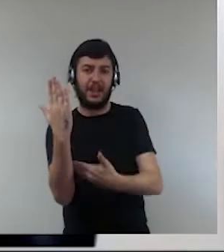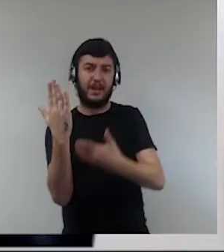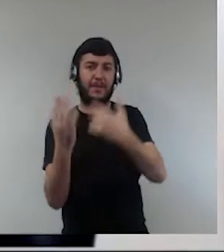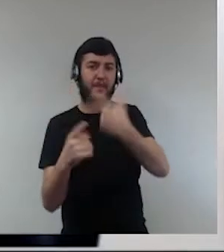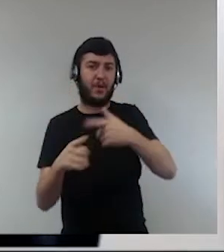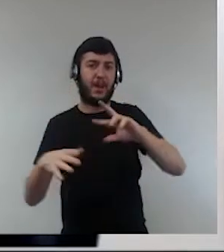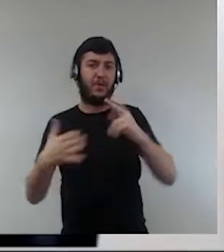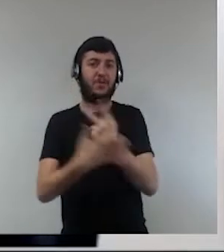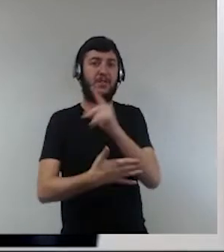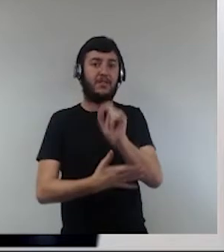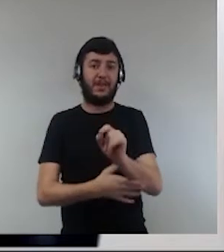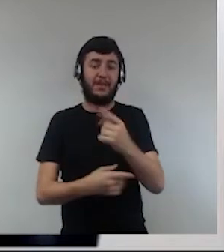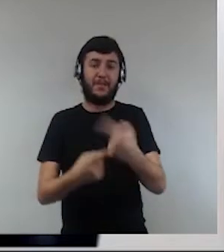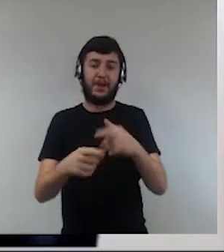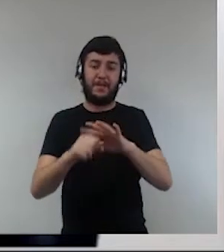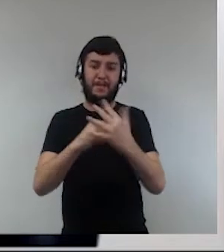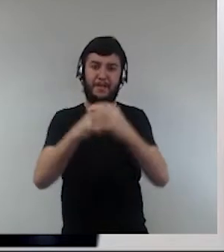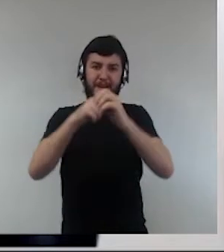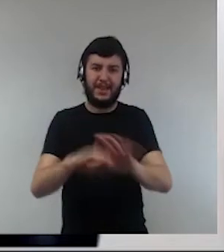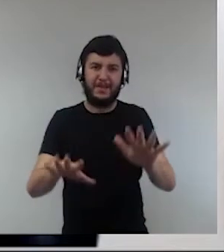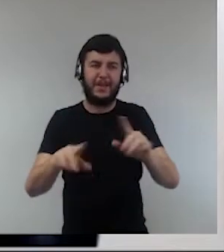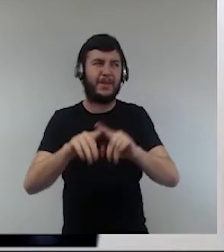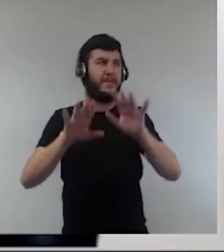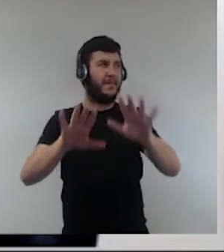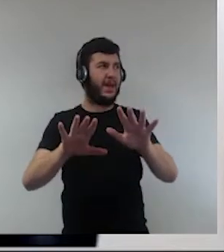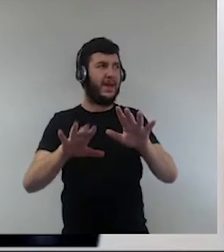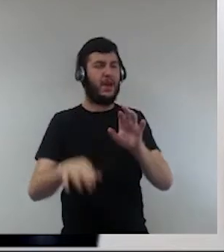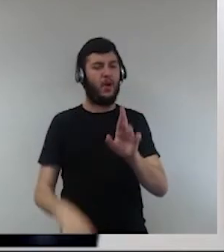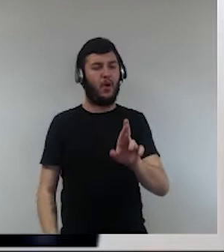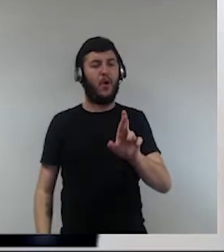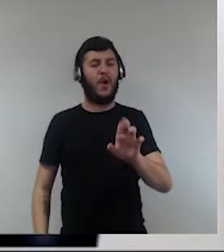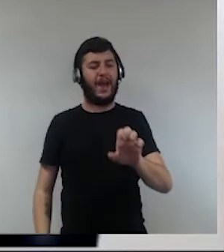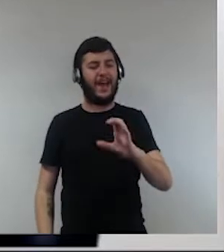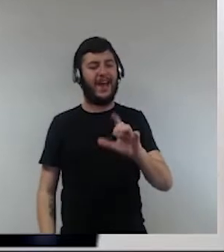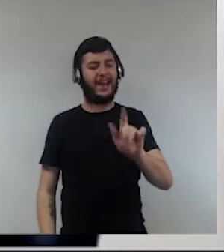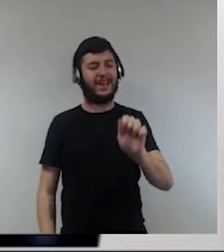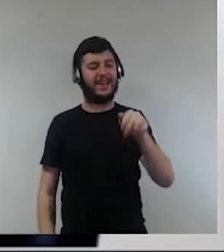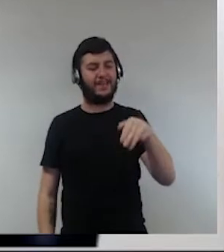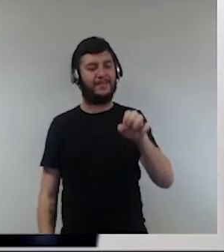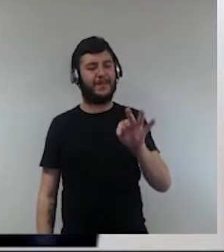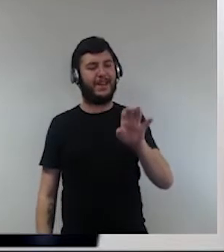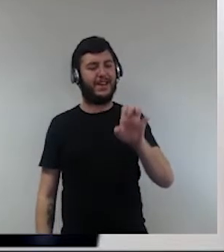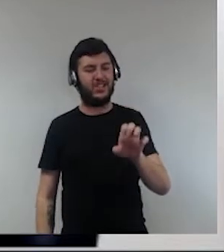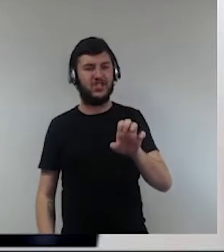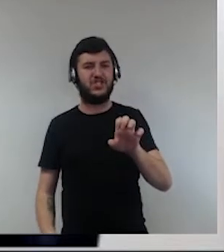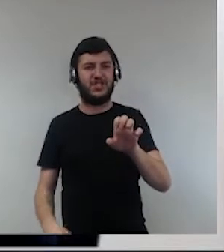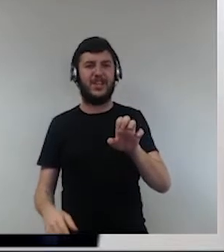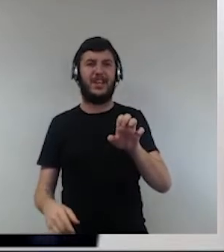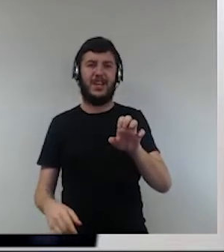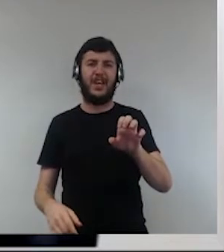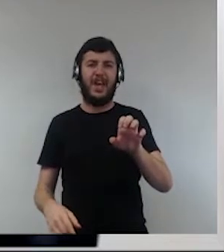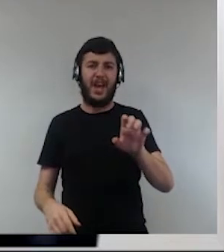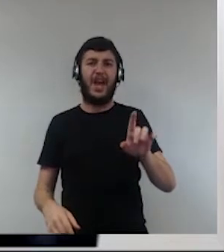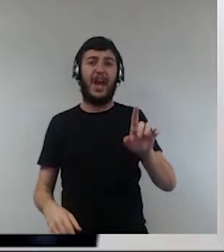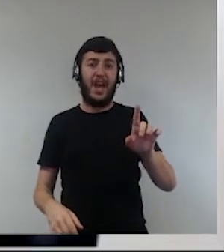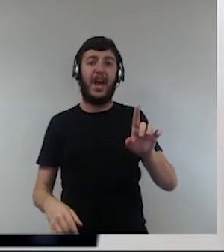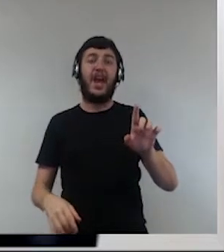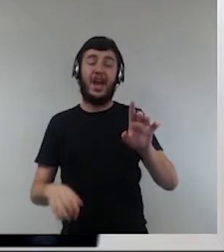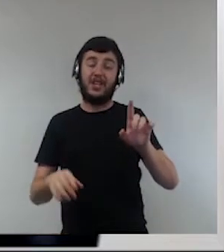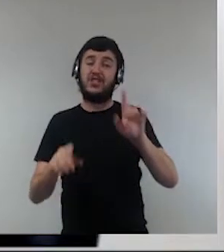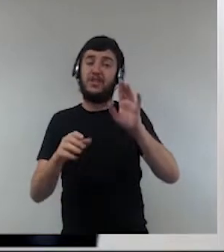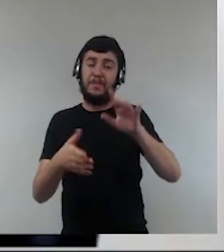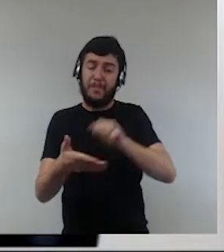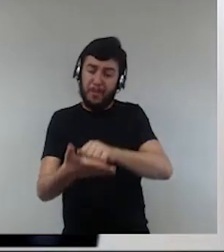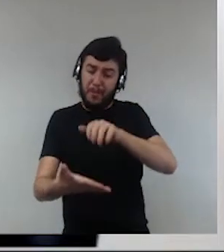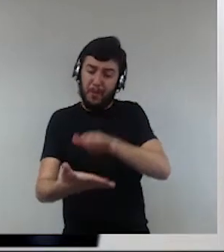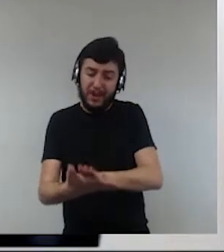quê? Porque esse credor, que é o reclamante, na verdade, pessoal, ele já foi punido 3 vezes. Veja, ele